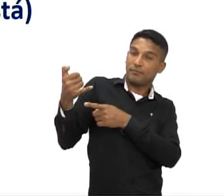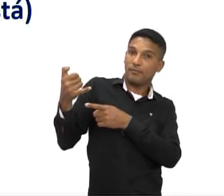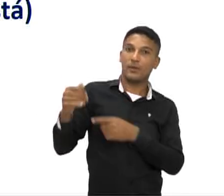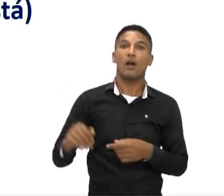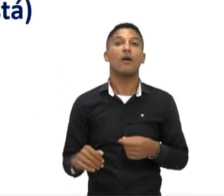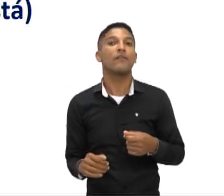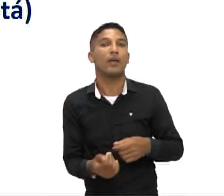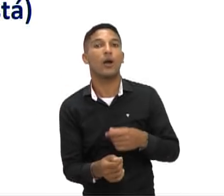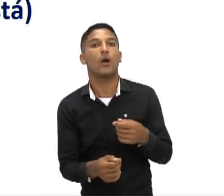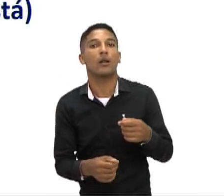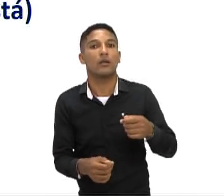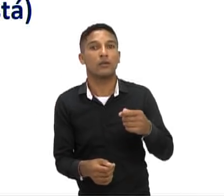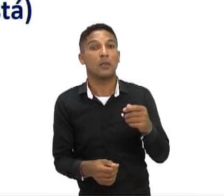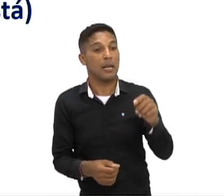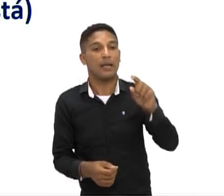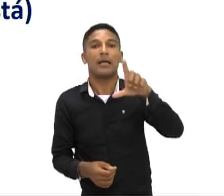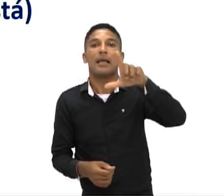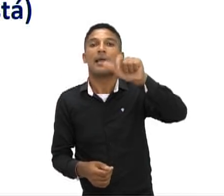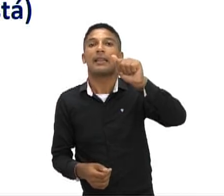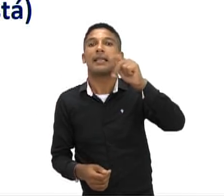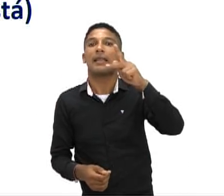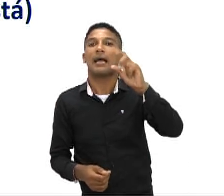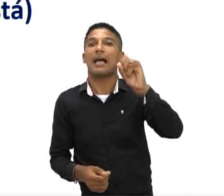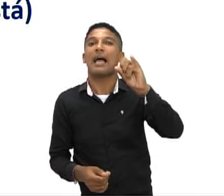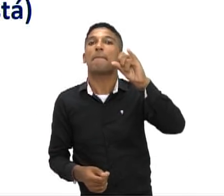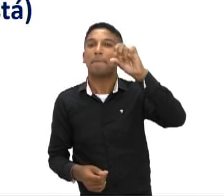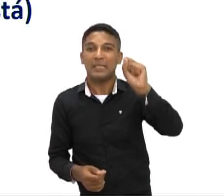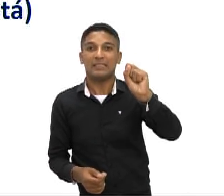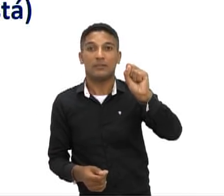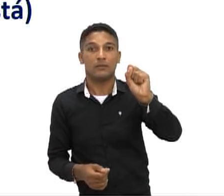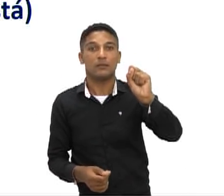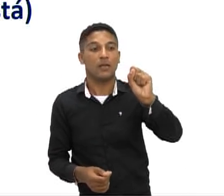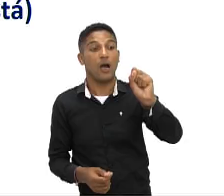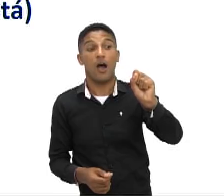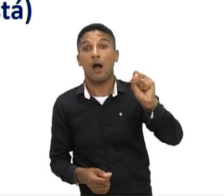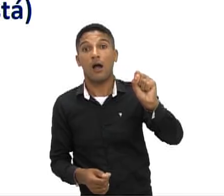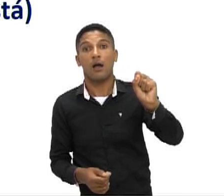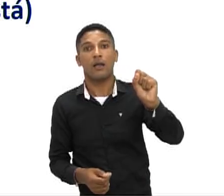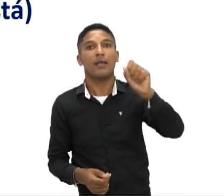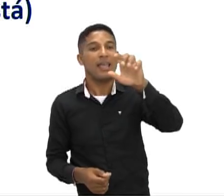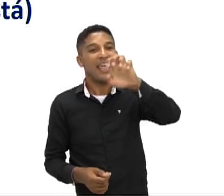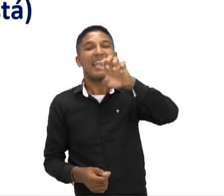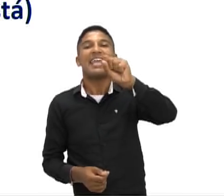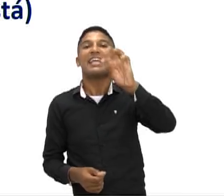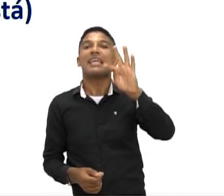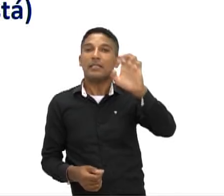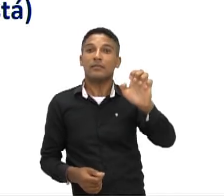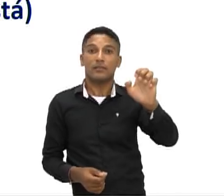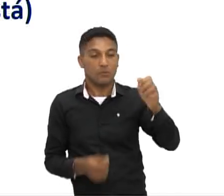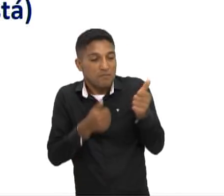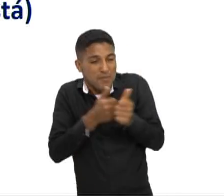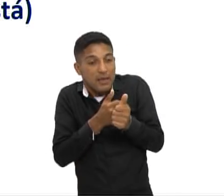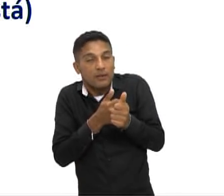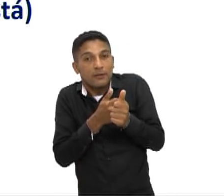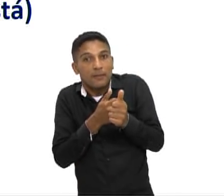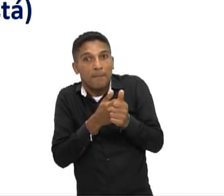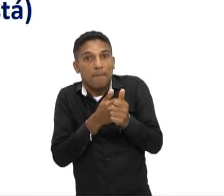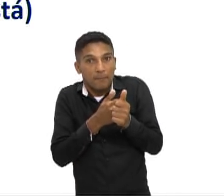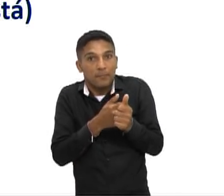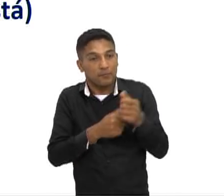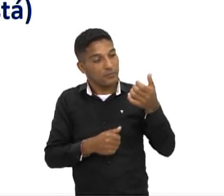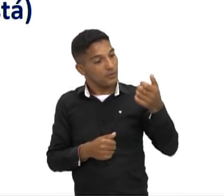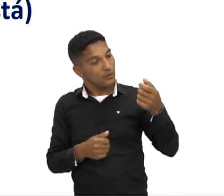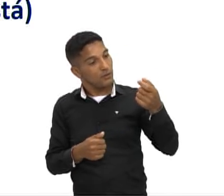lápis que está aqui na minha mão, né? Então eu digo este, porque está próximo a mim. Agora observem o segundo exemplo.